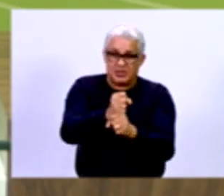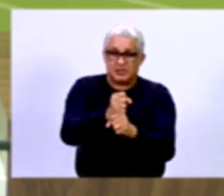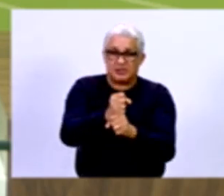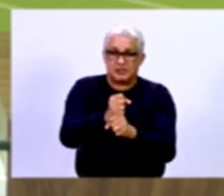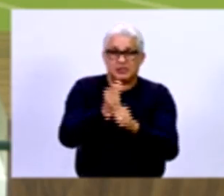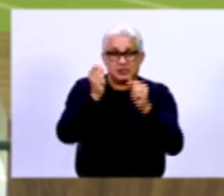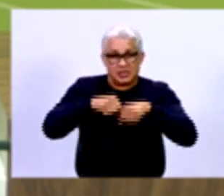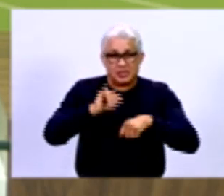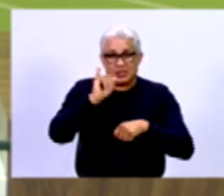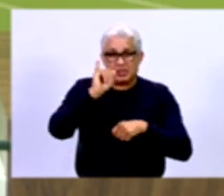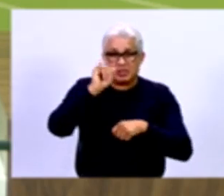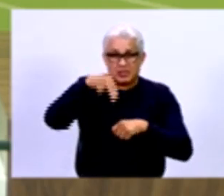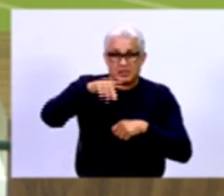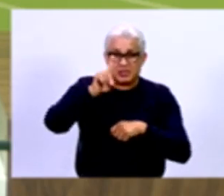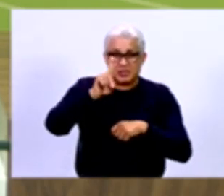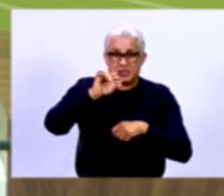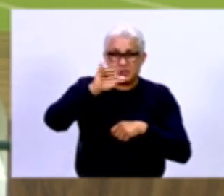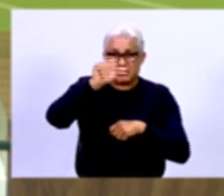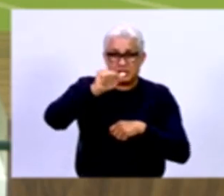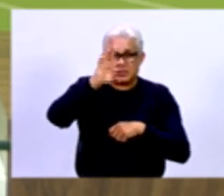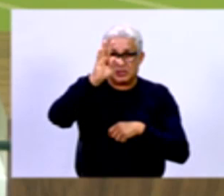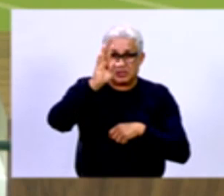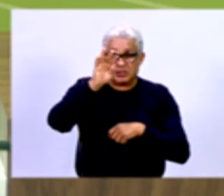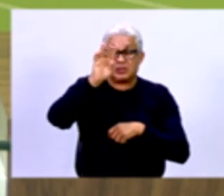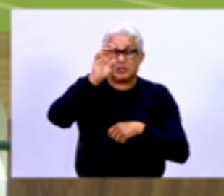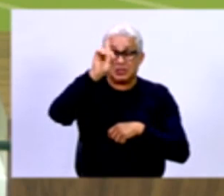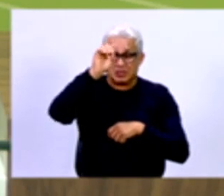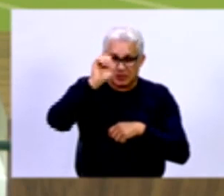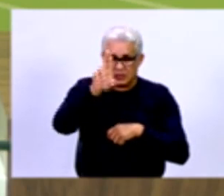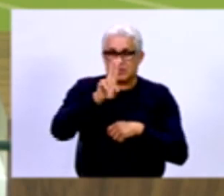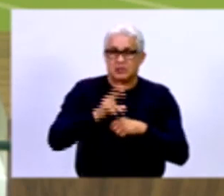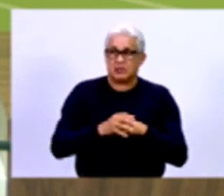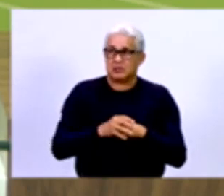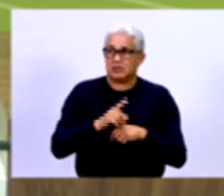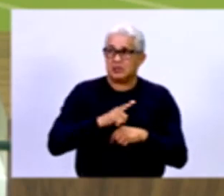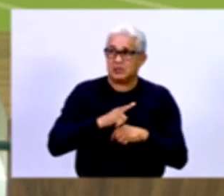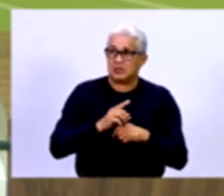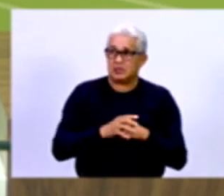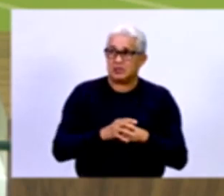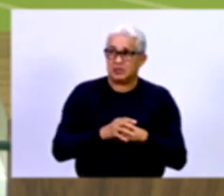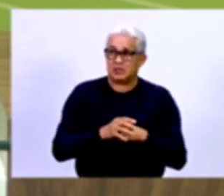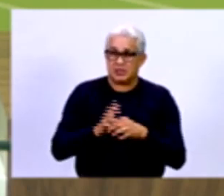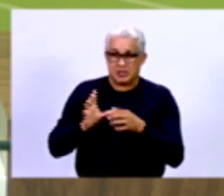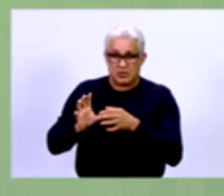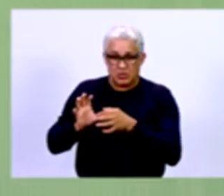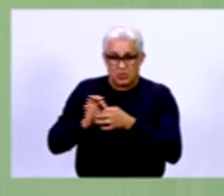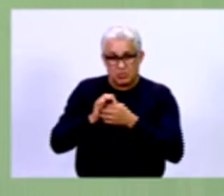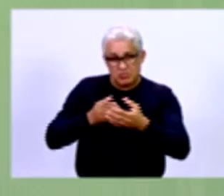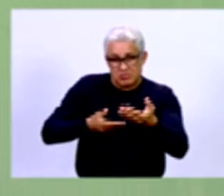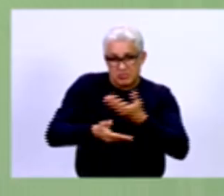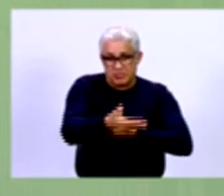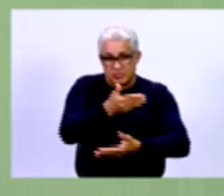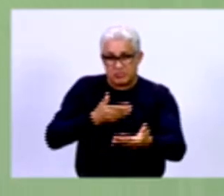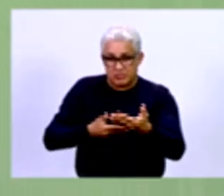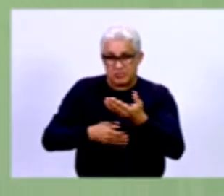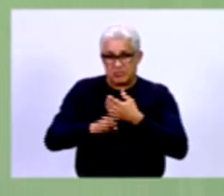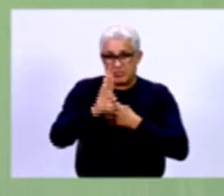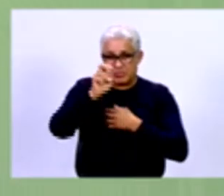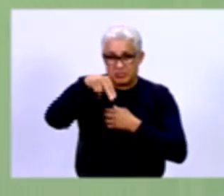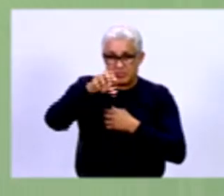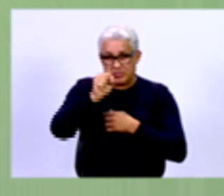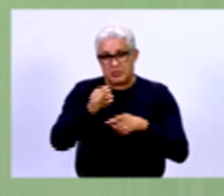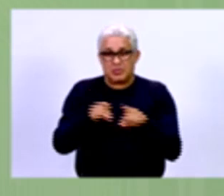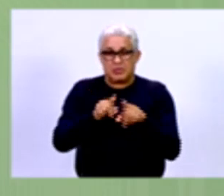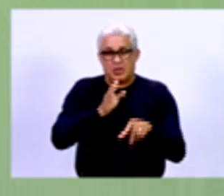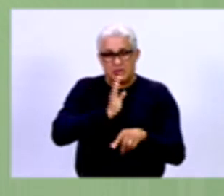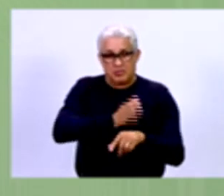esse indicador do nosso nível da atividade econômica. A gente tem uma grande relação entre a produção de bens e a produção de